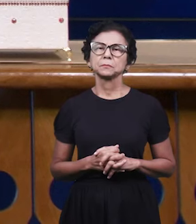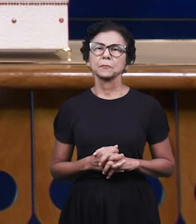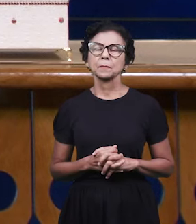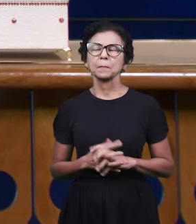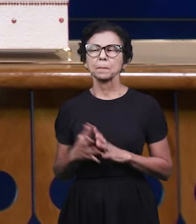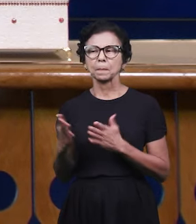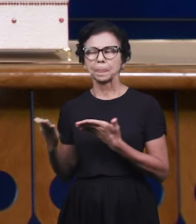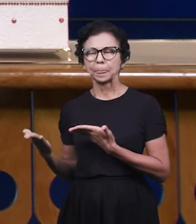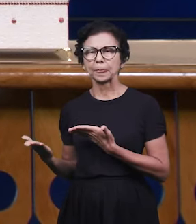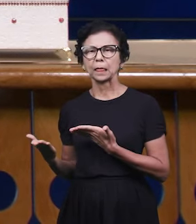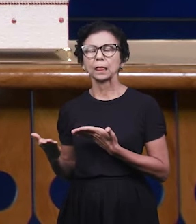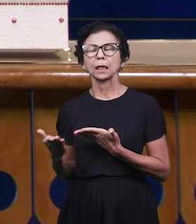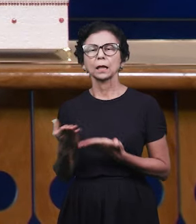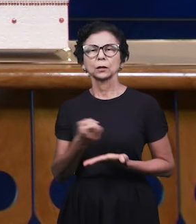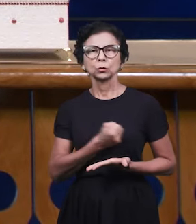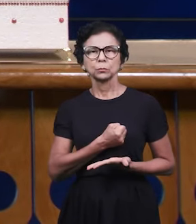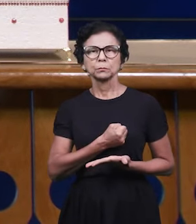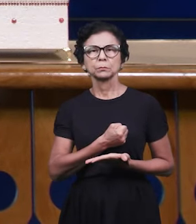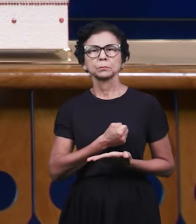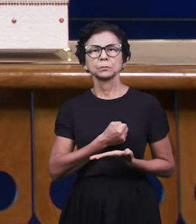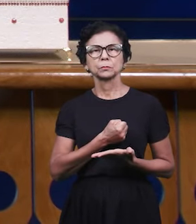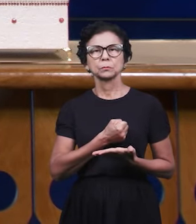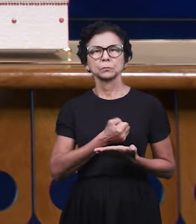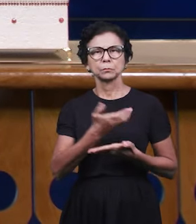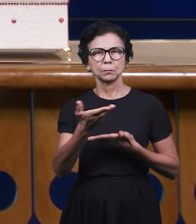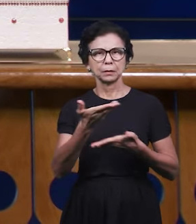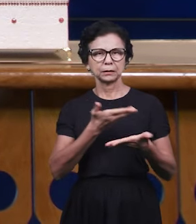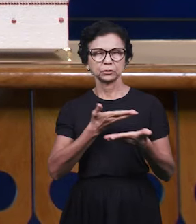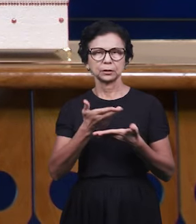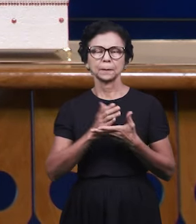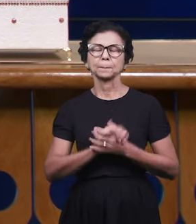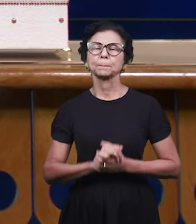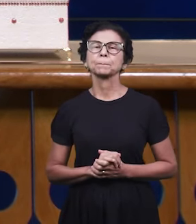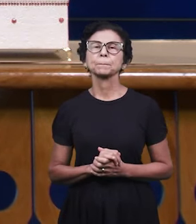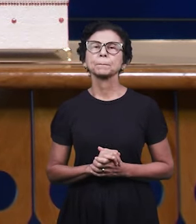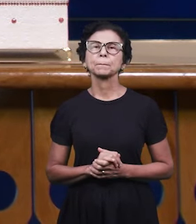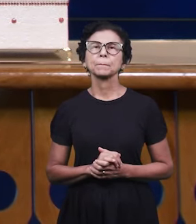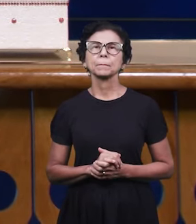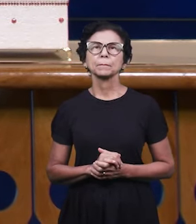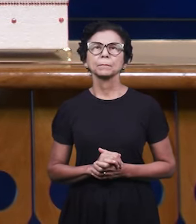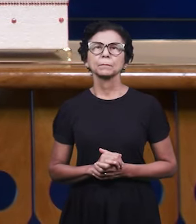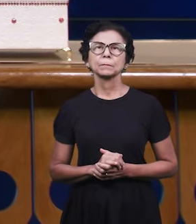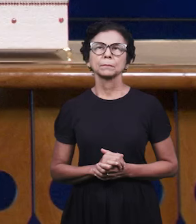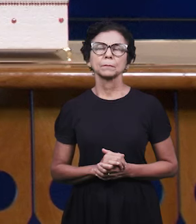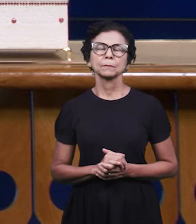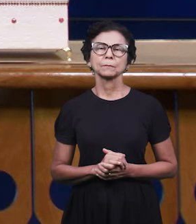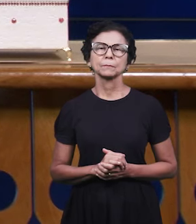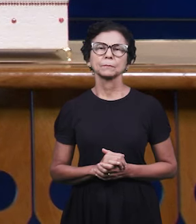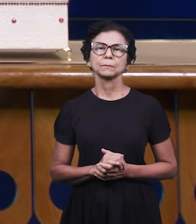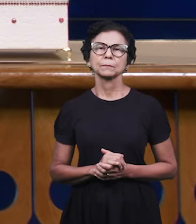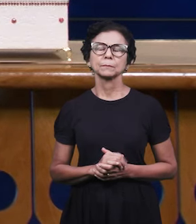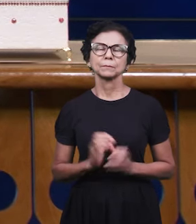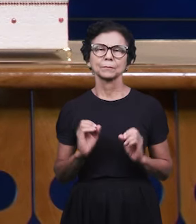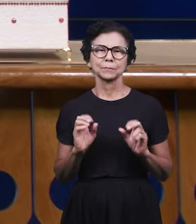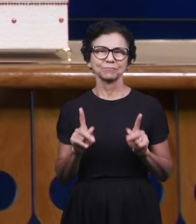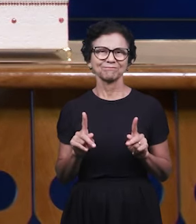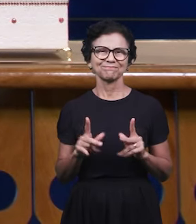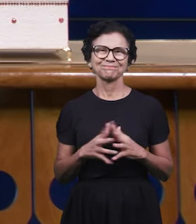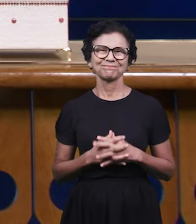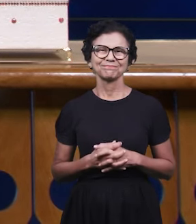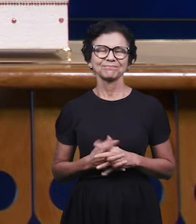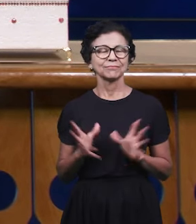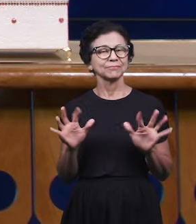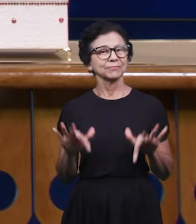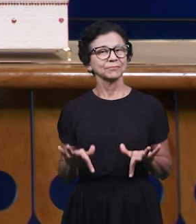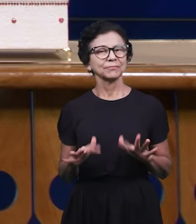compartilhar esse número com alguém que você conheça que está precisando receber uma bênção, tá bom? Vai ser assistido com todo carinho, tá certo?